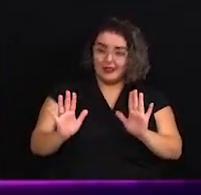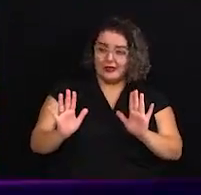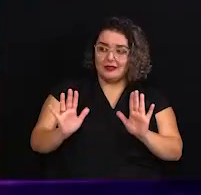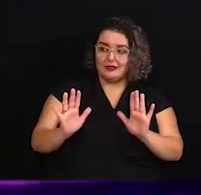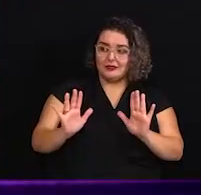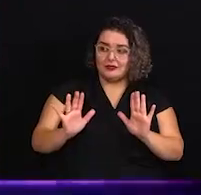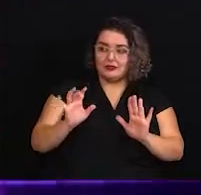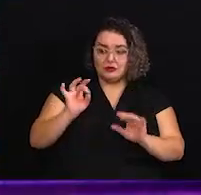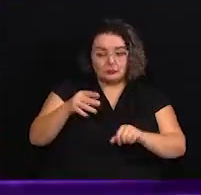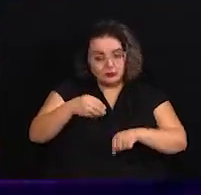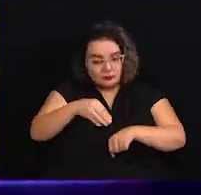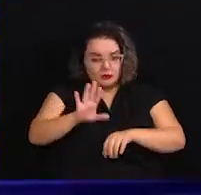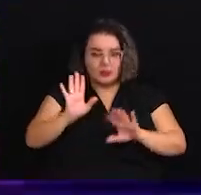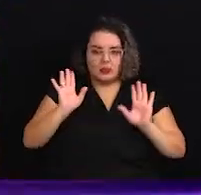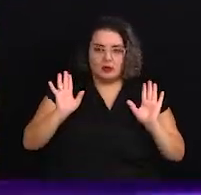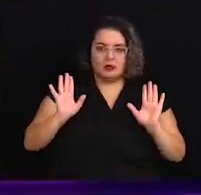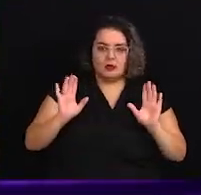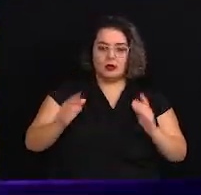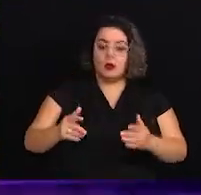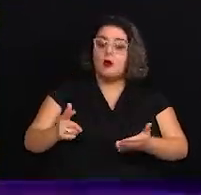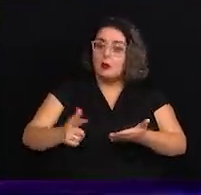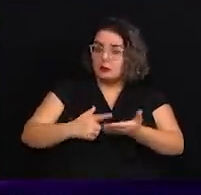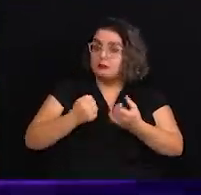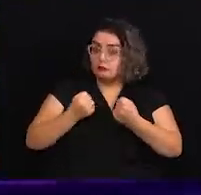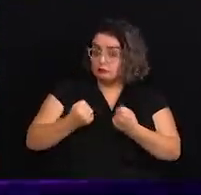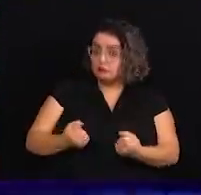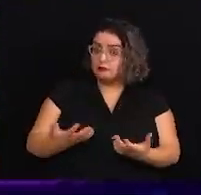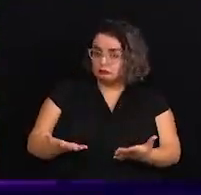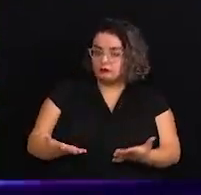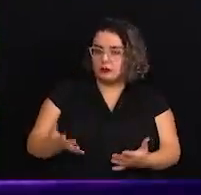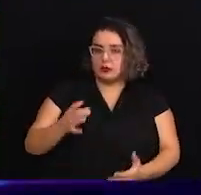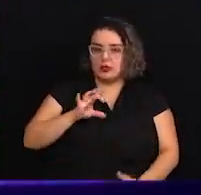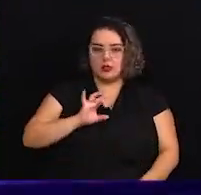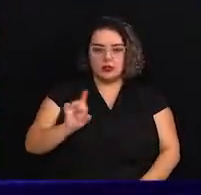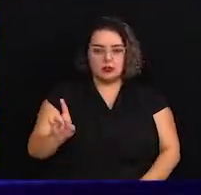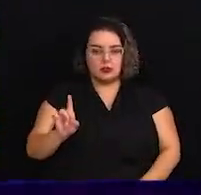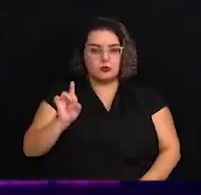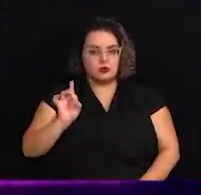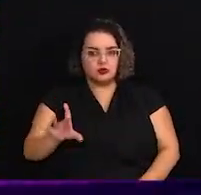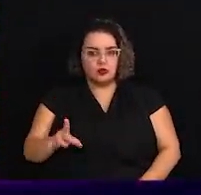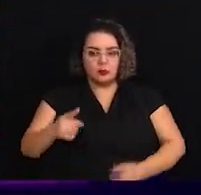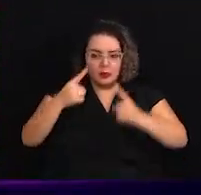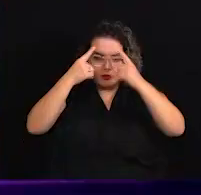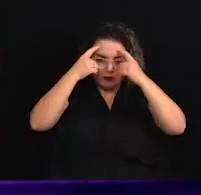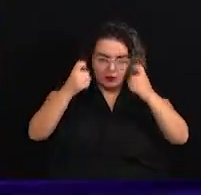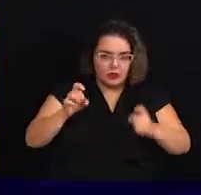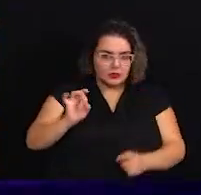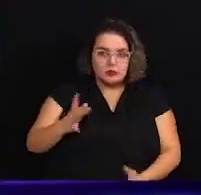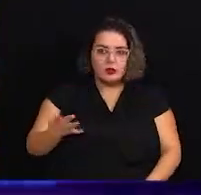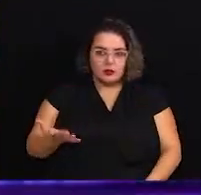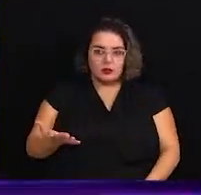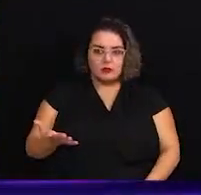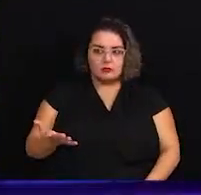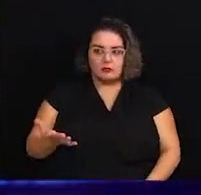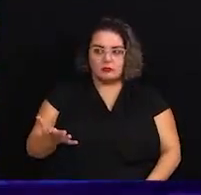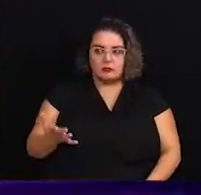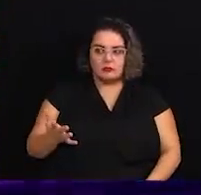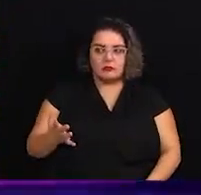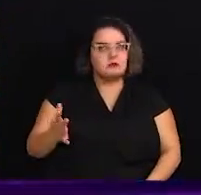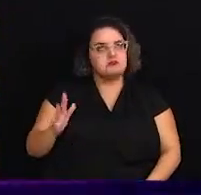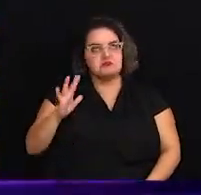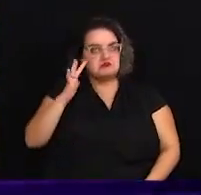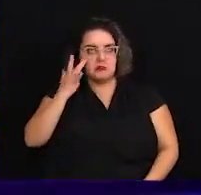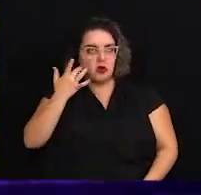dar um toque. É um livro pesado em algumas passagens, não só por a questão da violência em si, embora eu não ache um livro